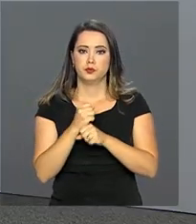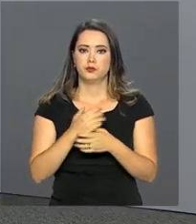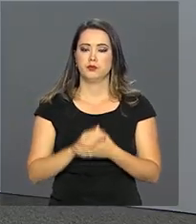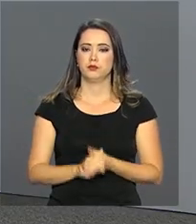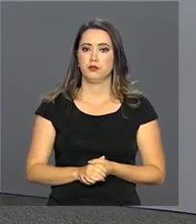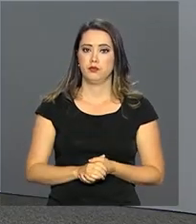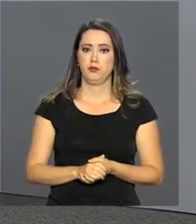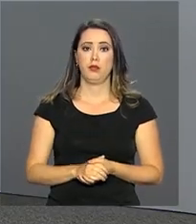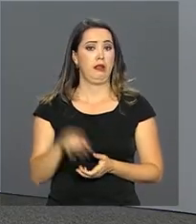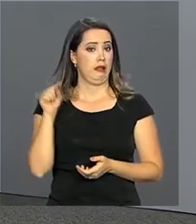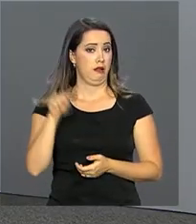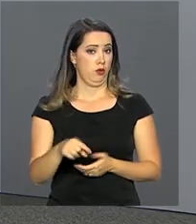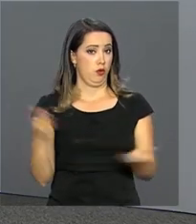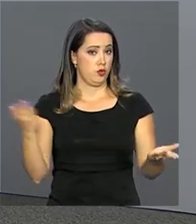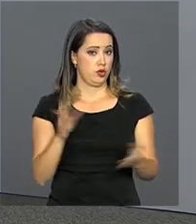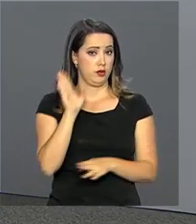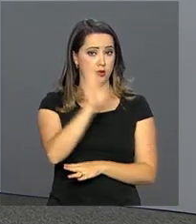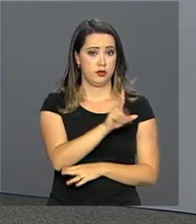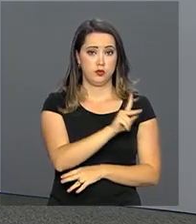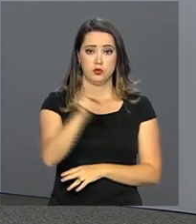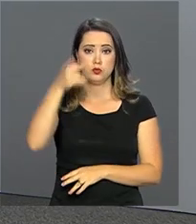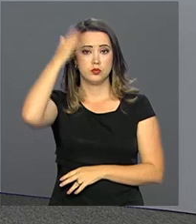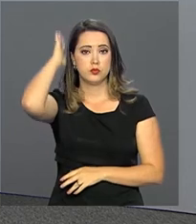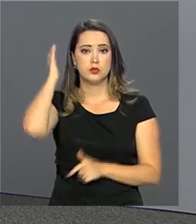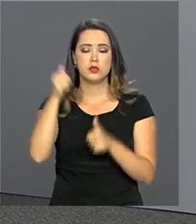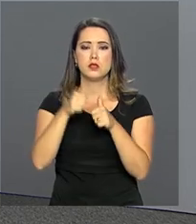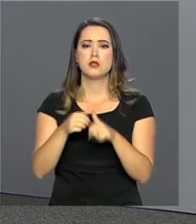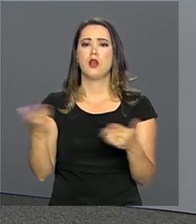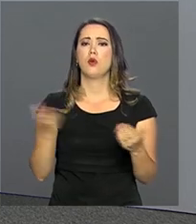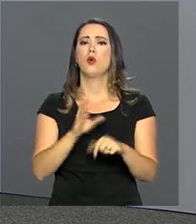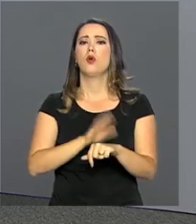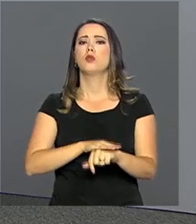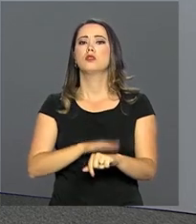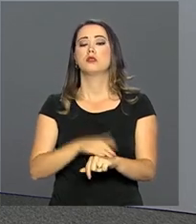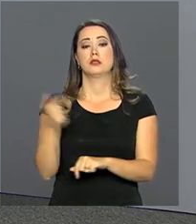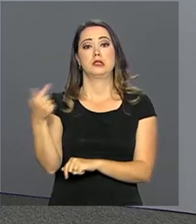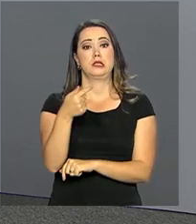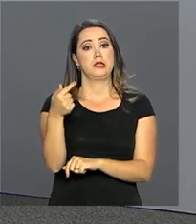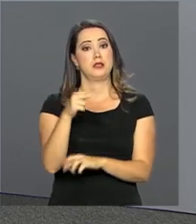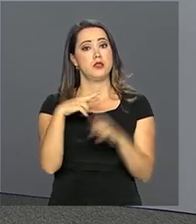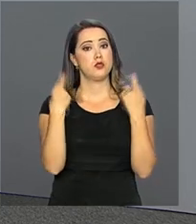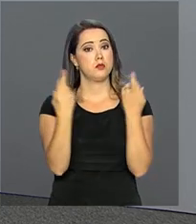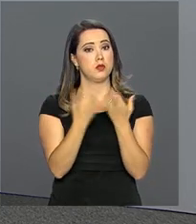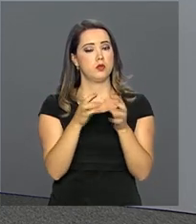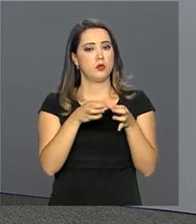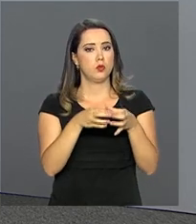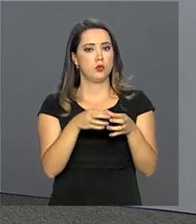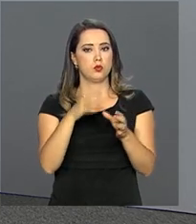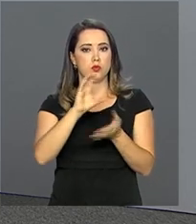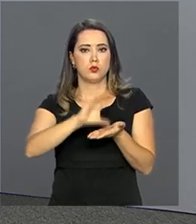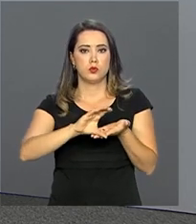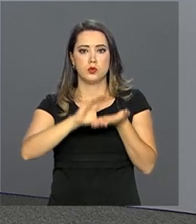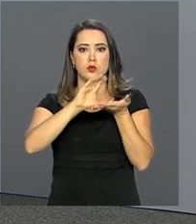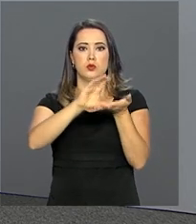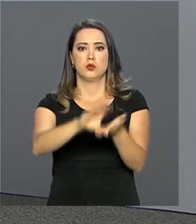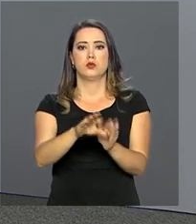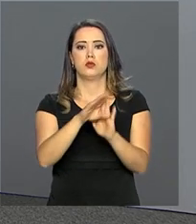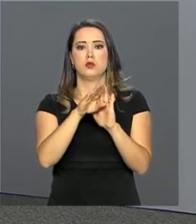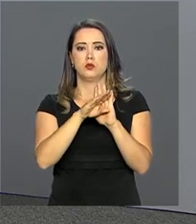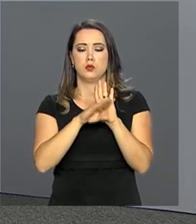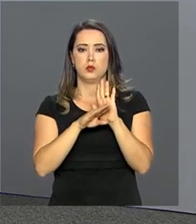ainda na agenda desta tarde o presidente michel temer está neste momento na 7ª reunião do conselho do programa de parceria de